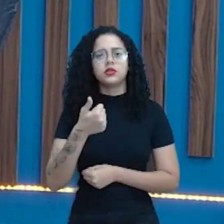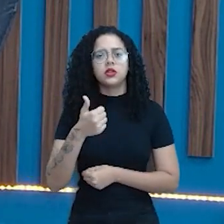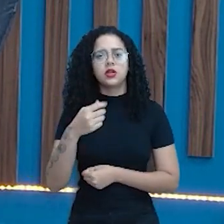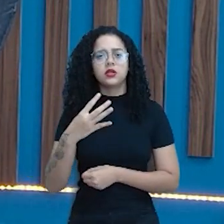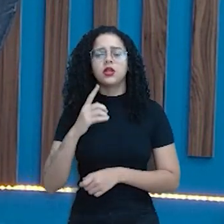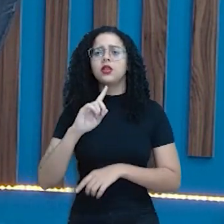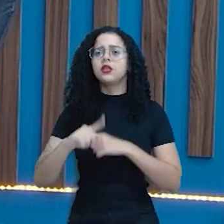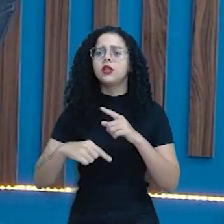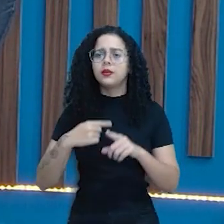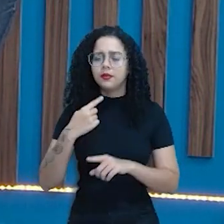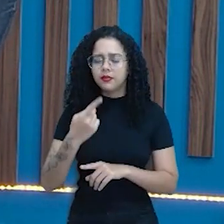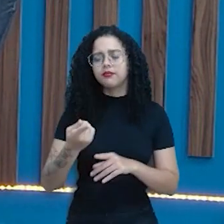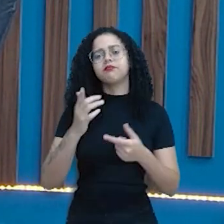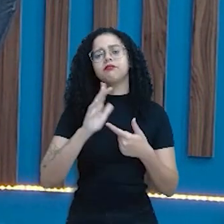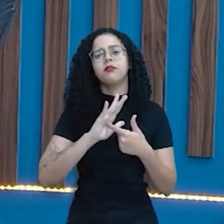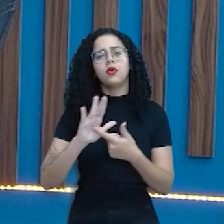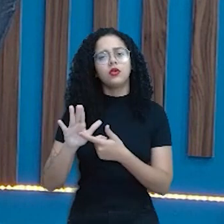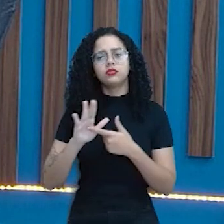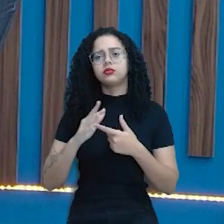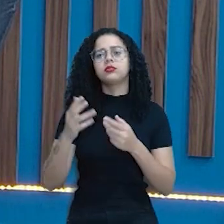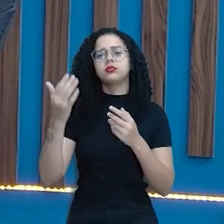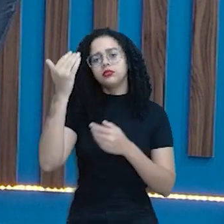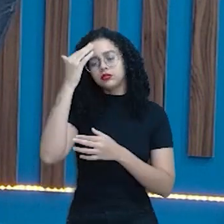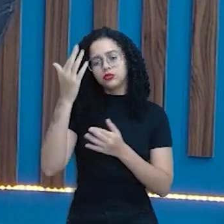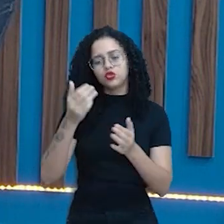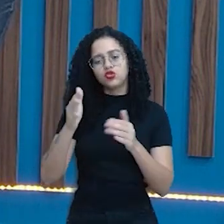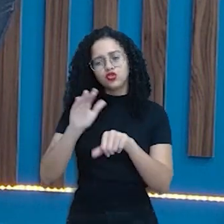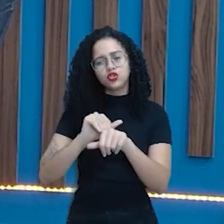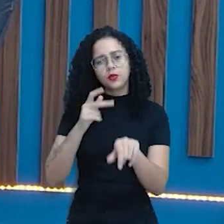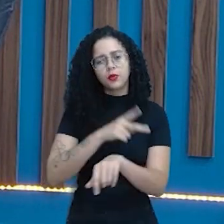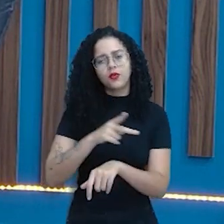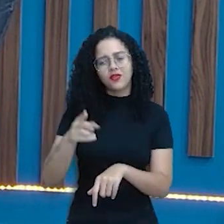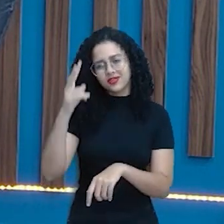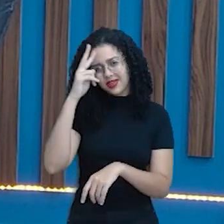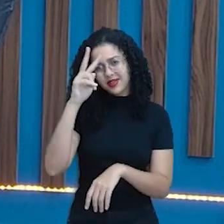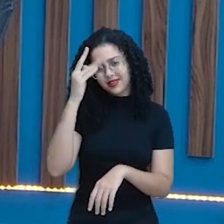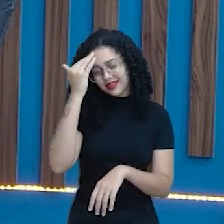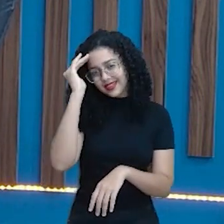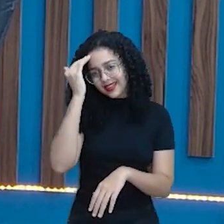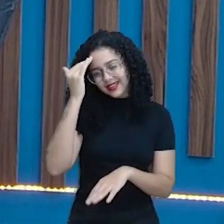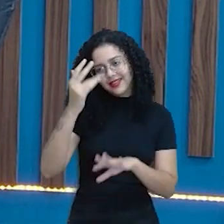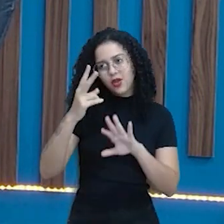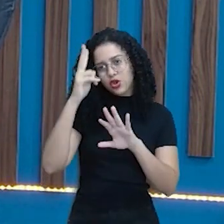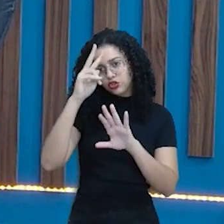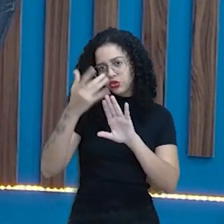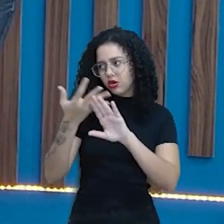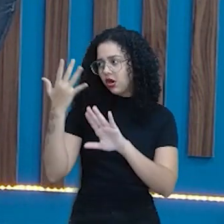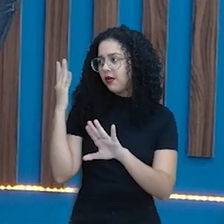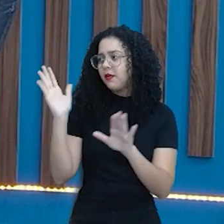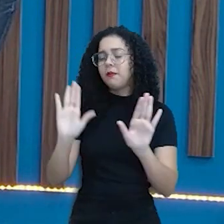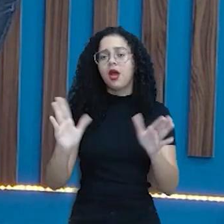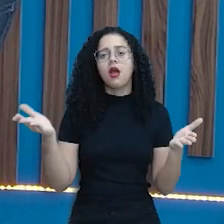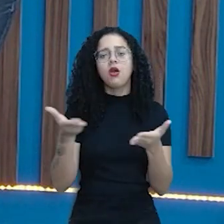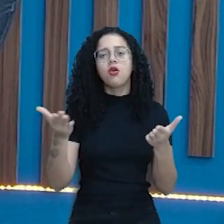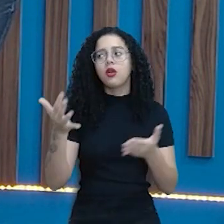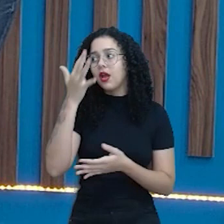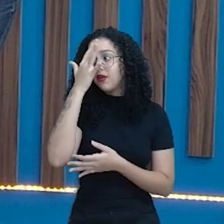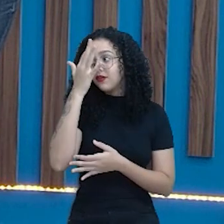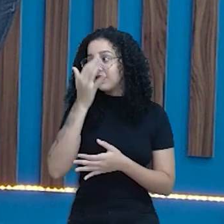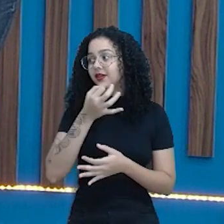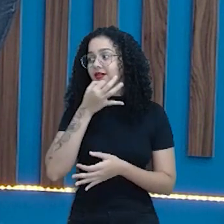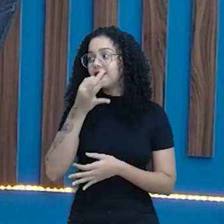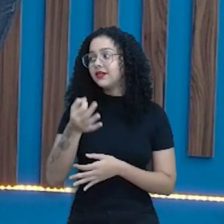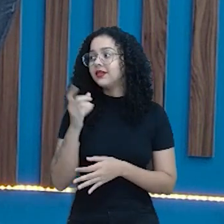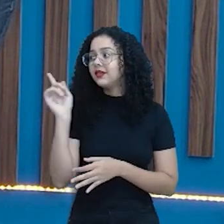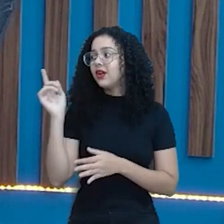aquela googlada junto com o teu tutor, vai entender a parte histórica também, que é importante, mas agora a gente vai refletir criticamente. Será que